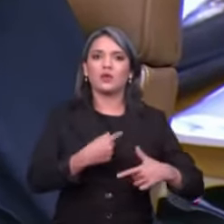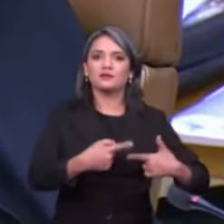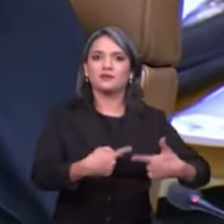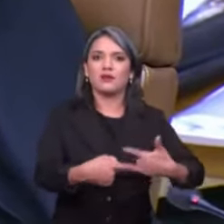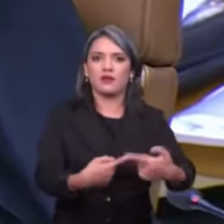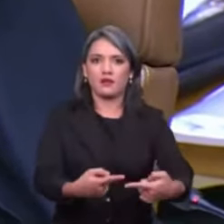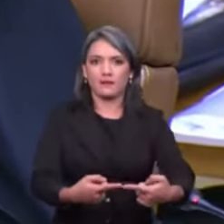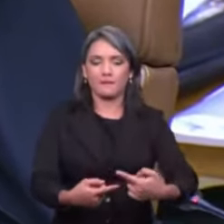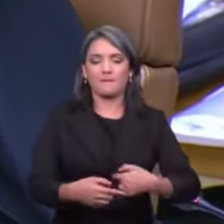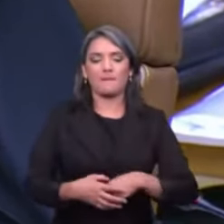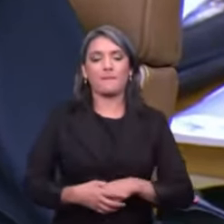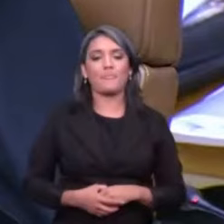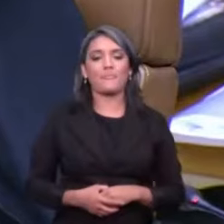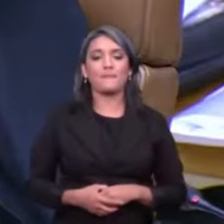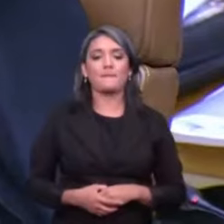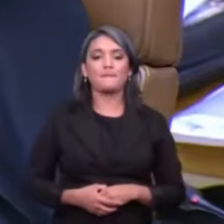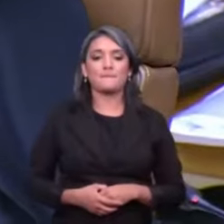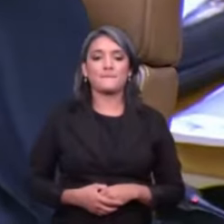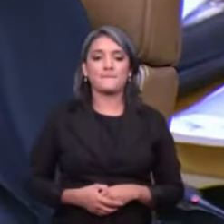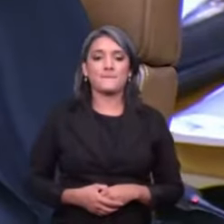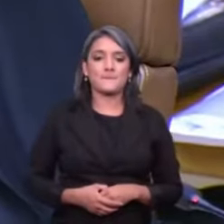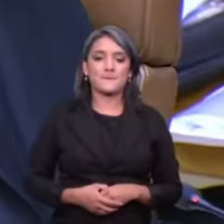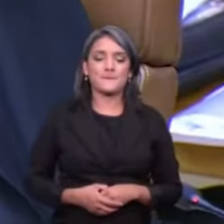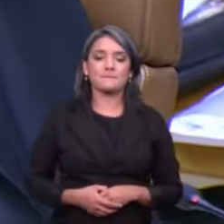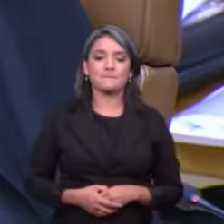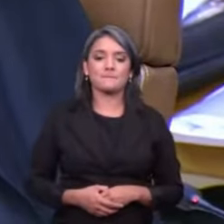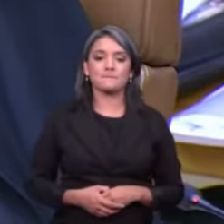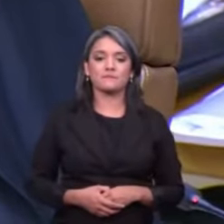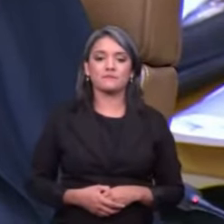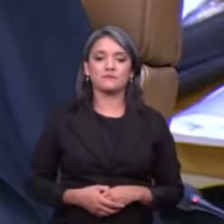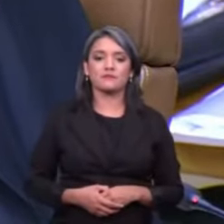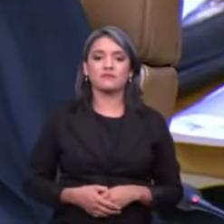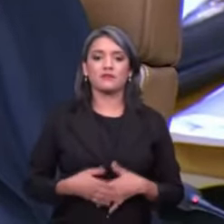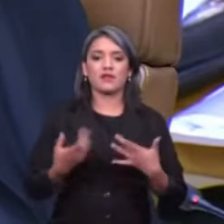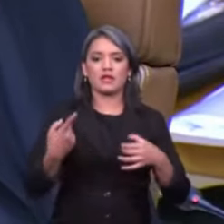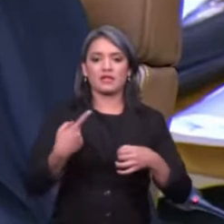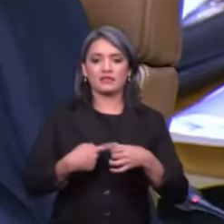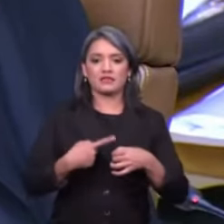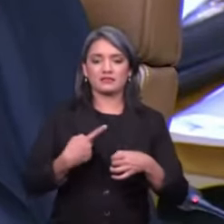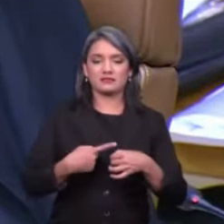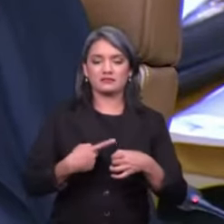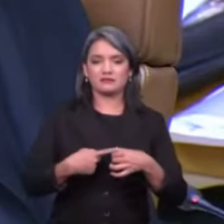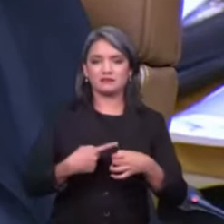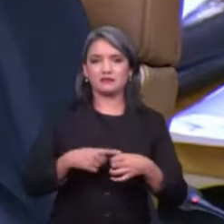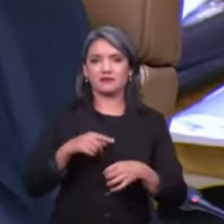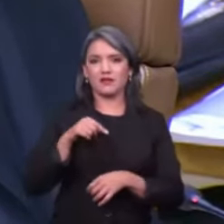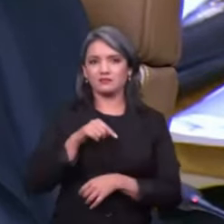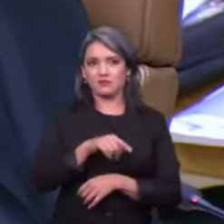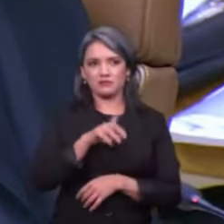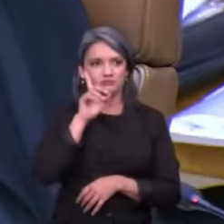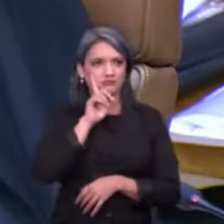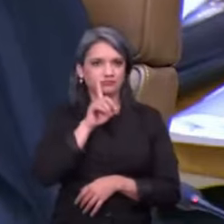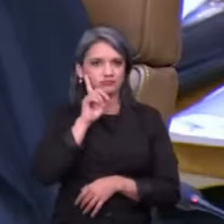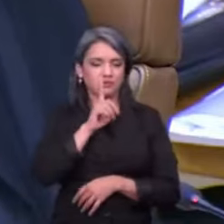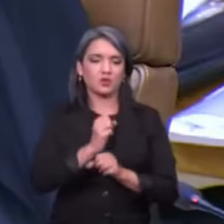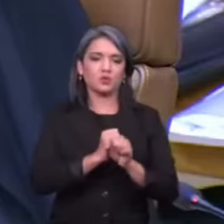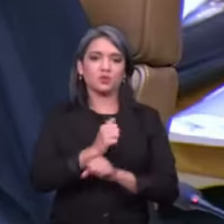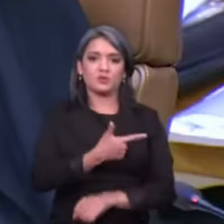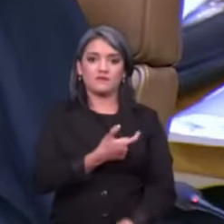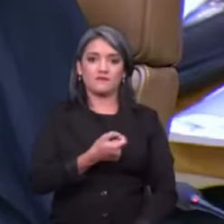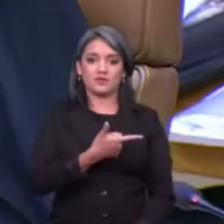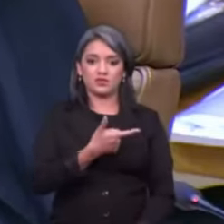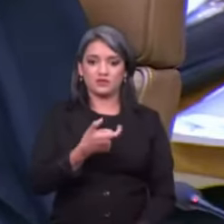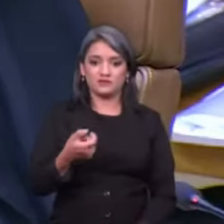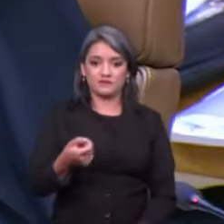em crianças. Mesmos autores, página 2021. Na cidade de Portland, no estado do Oregon, em 2020,